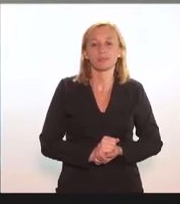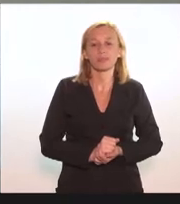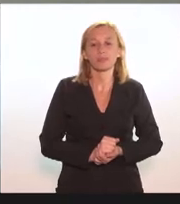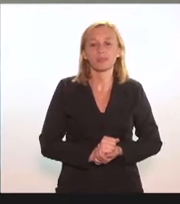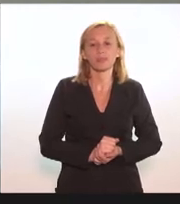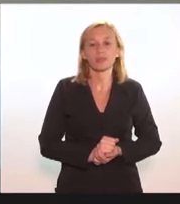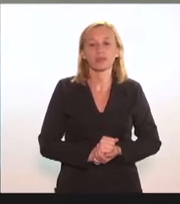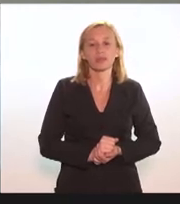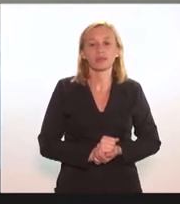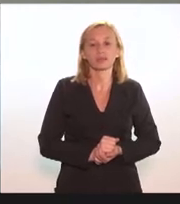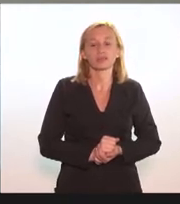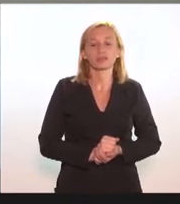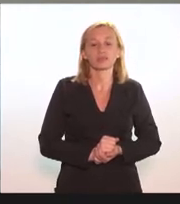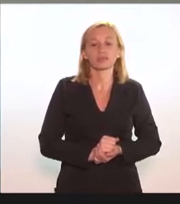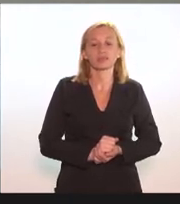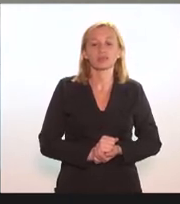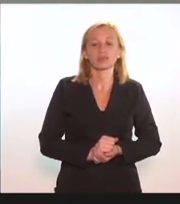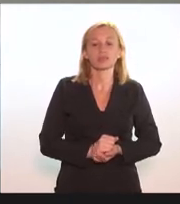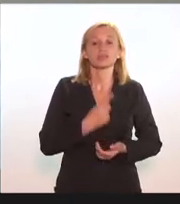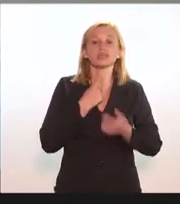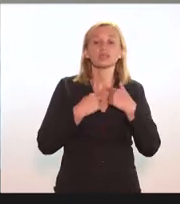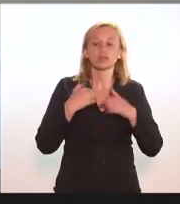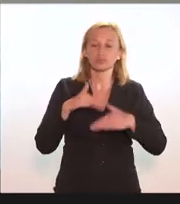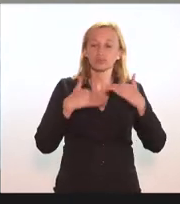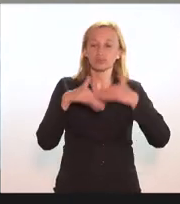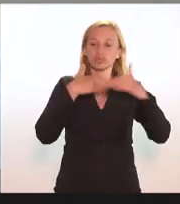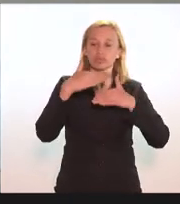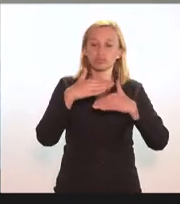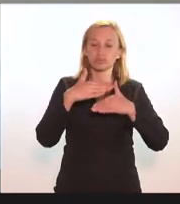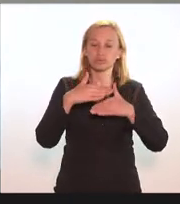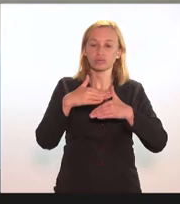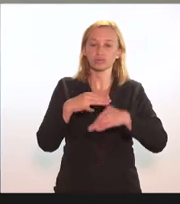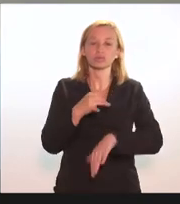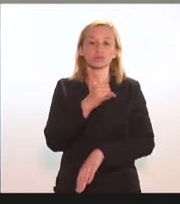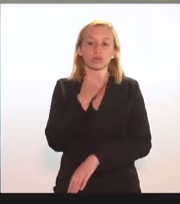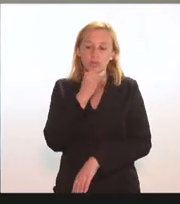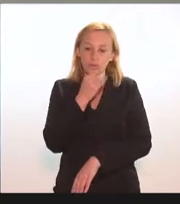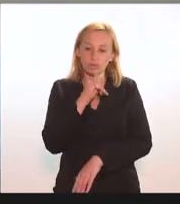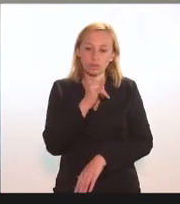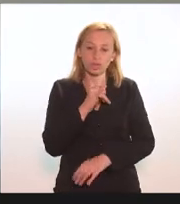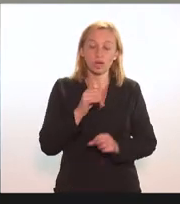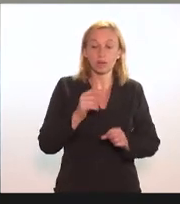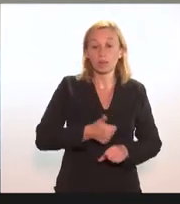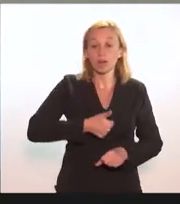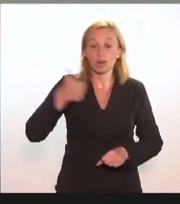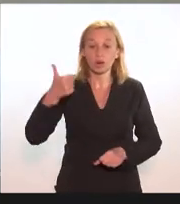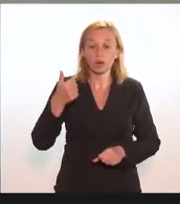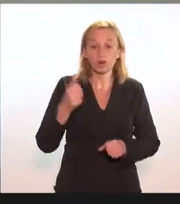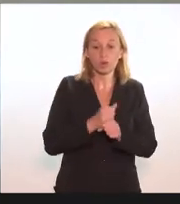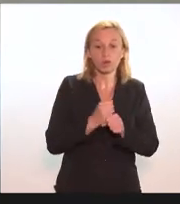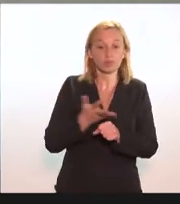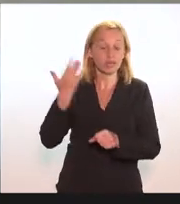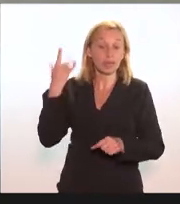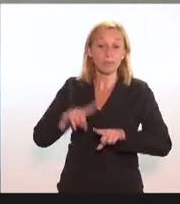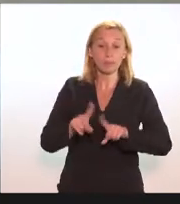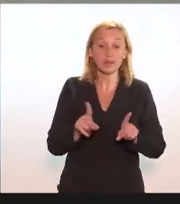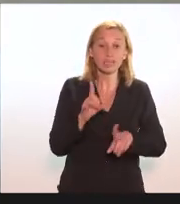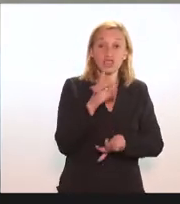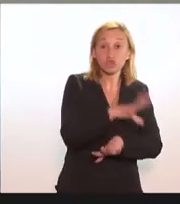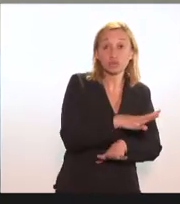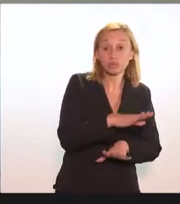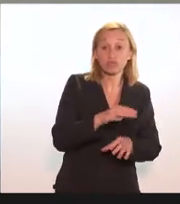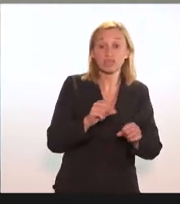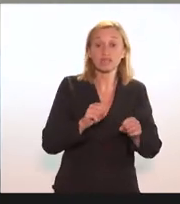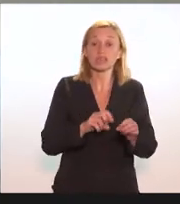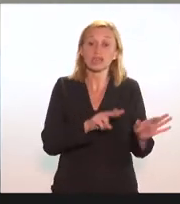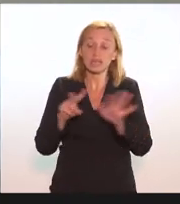As perspectivas de crescimento da economia brasileira e fluminense eram muito boas, muito melhores que o ano passado, mas eu acho que as últimas semanas exigem de